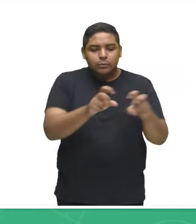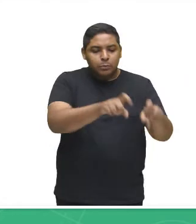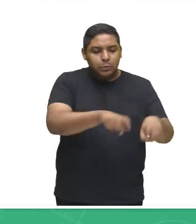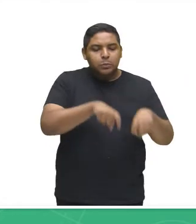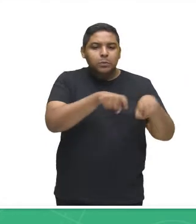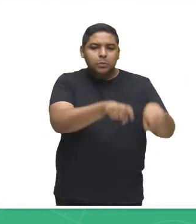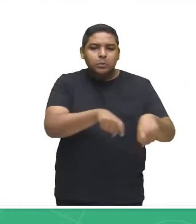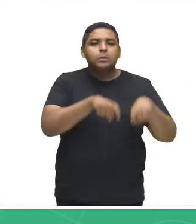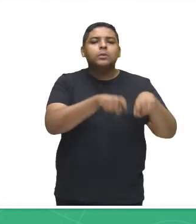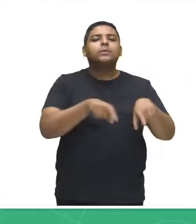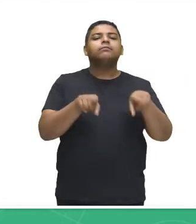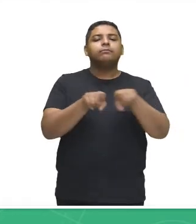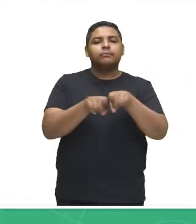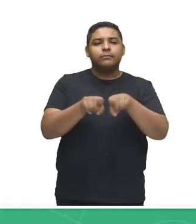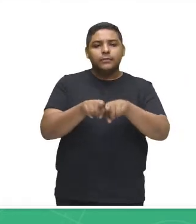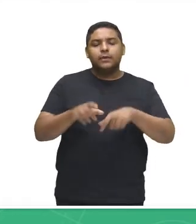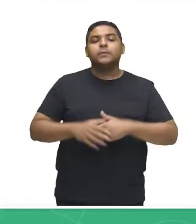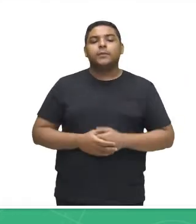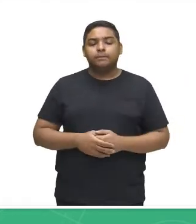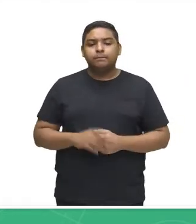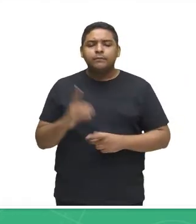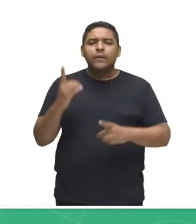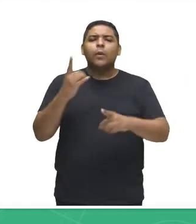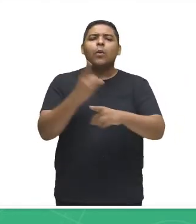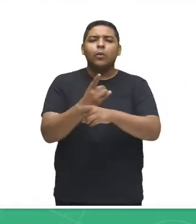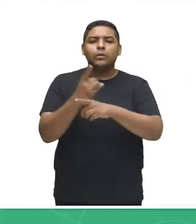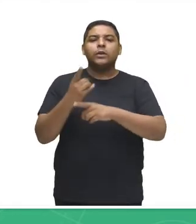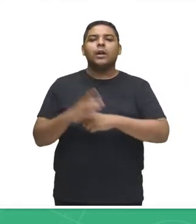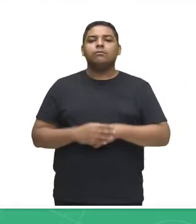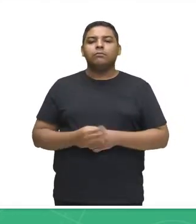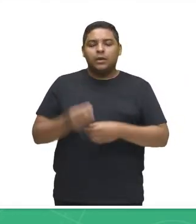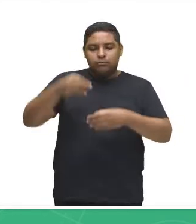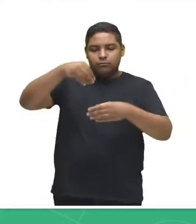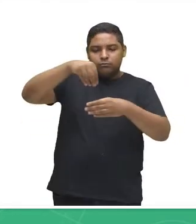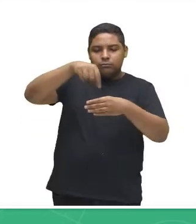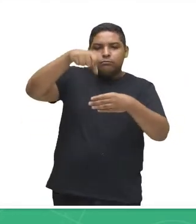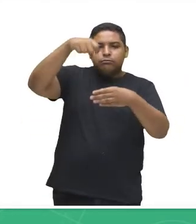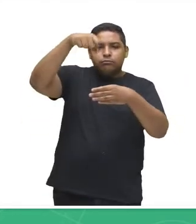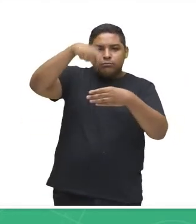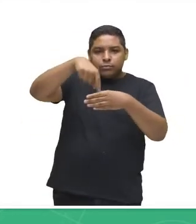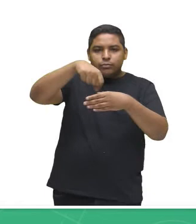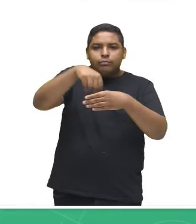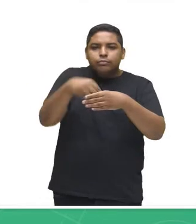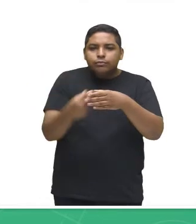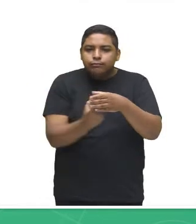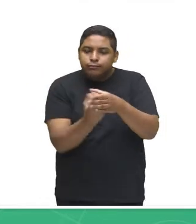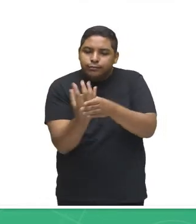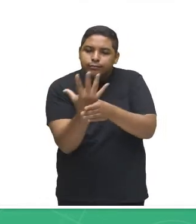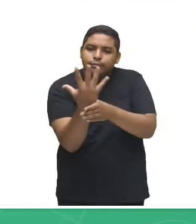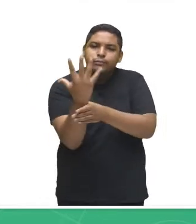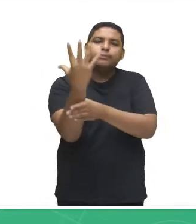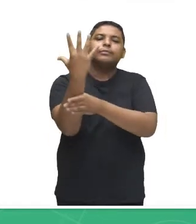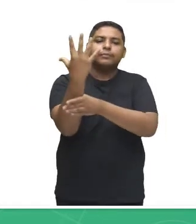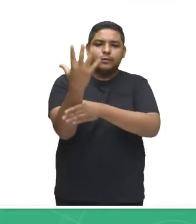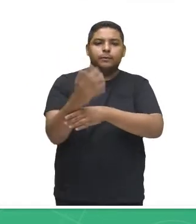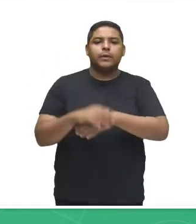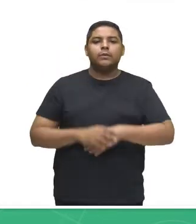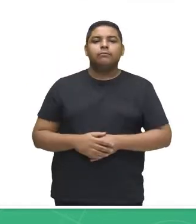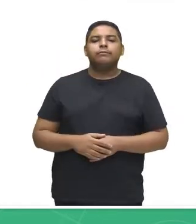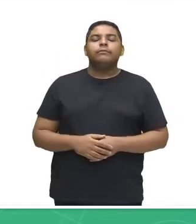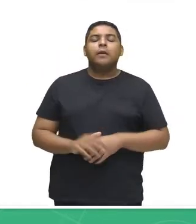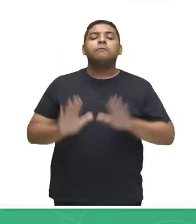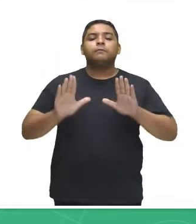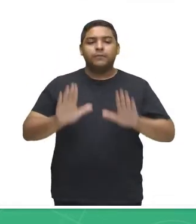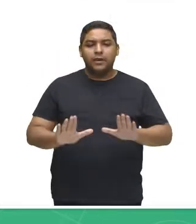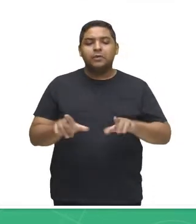essa ideia de encontrar um lugar para plantar, para fixar-se, que vai surgir ali em torno